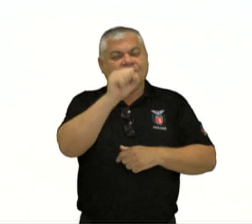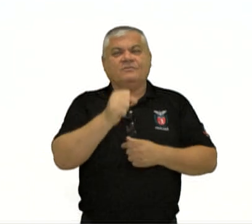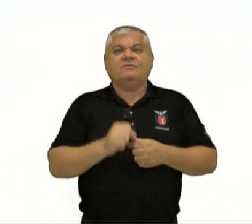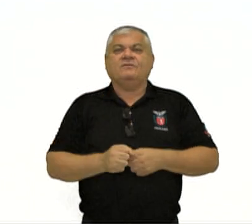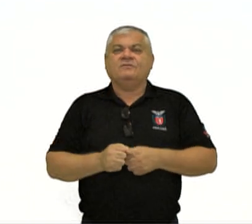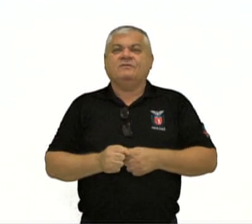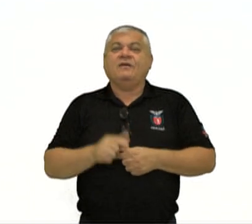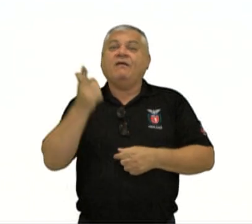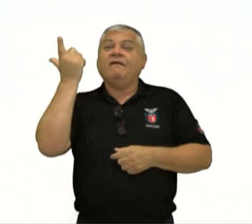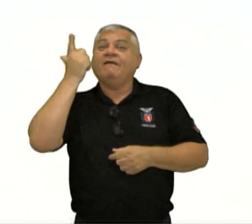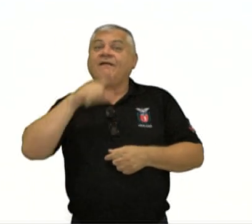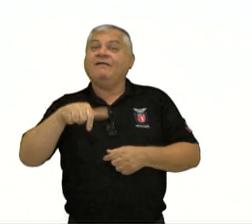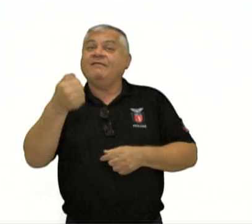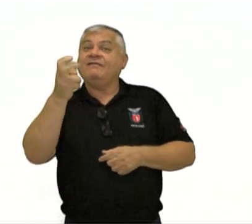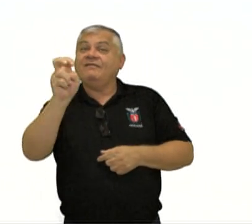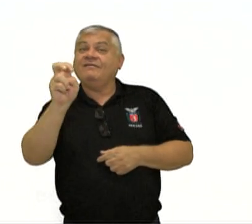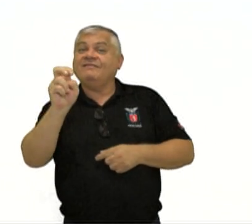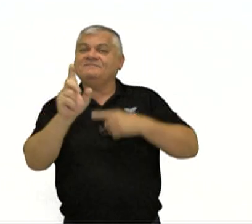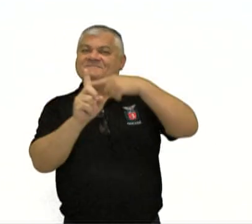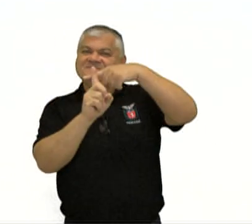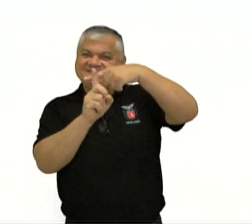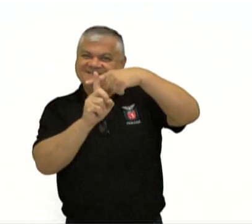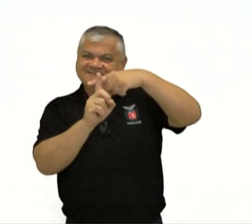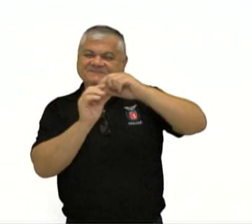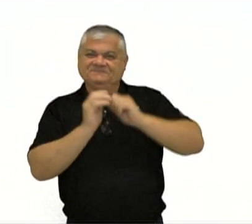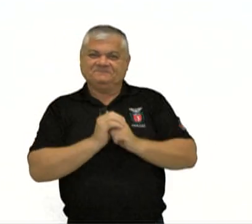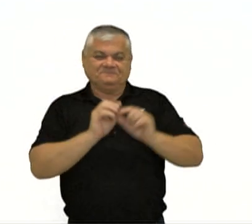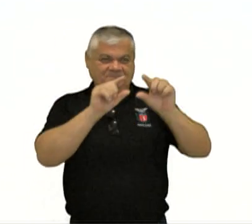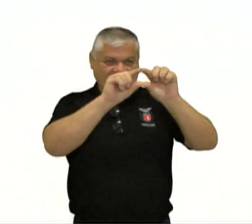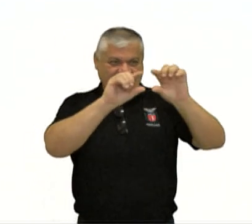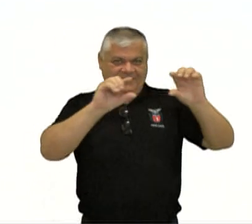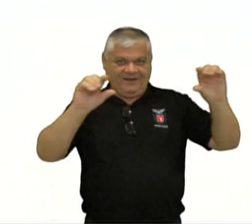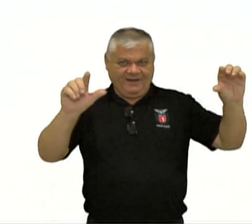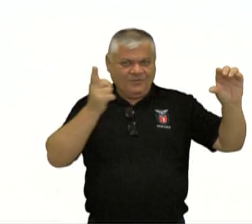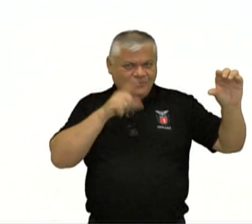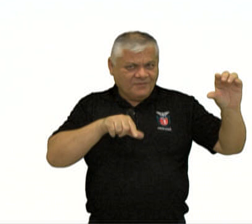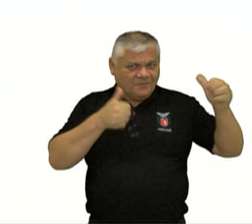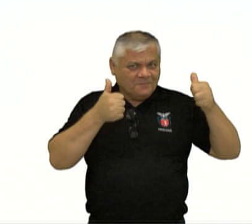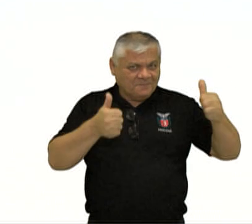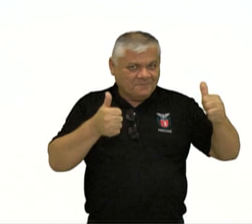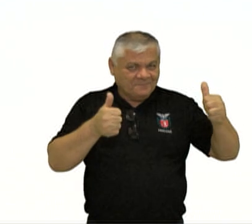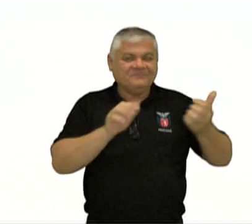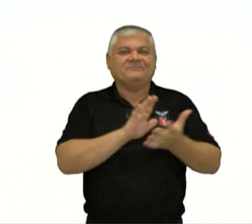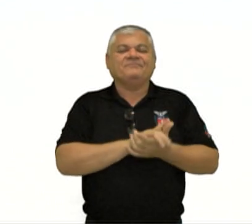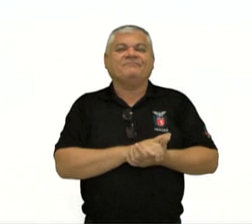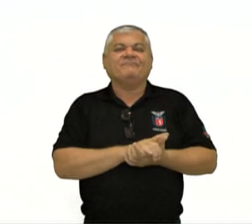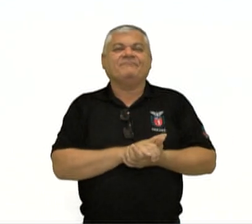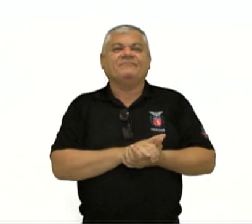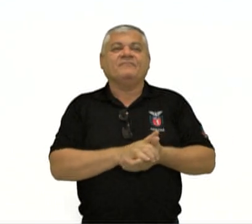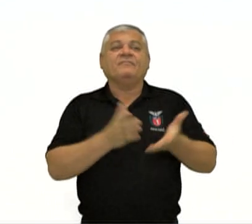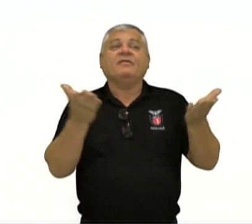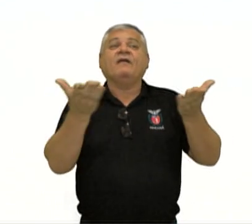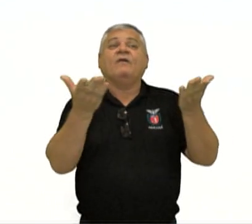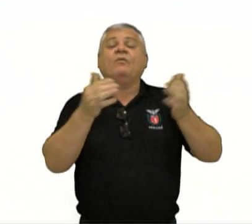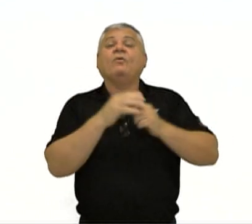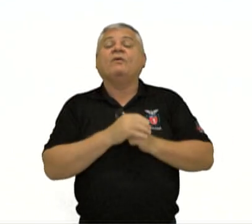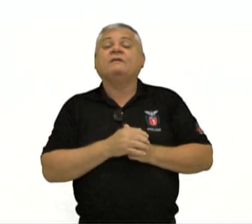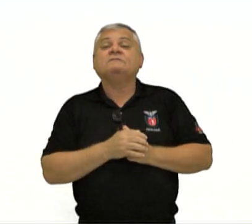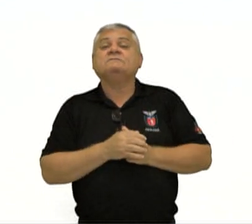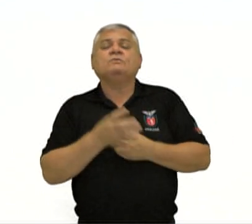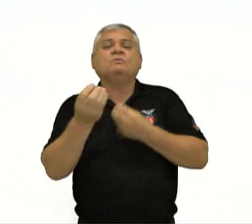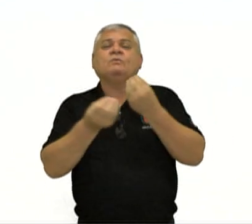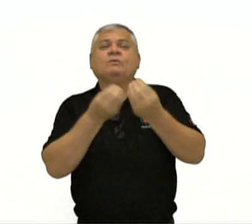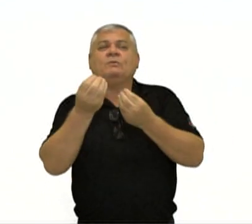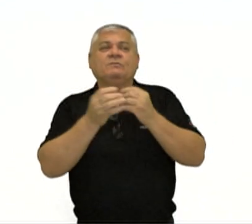18. Ganhei 15, então mais 15. Isso você conseguiu fazer? E agora, para a gente